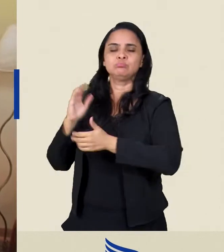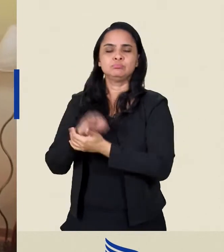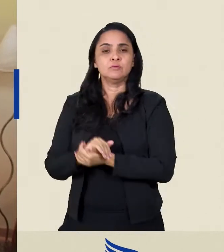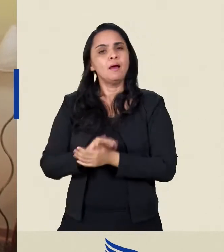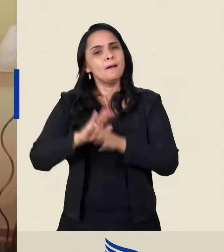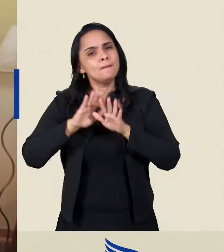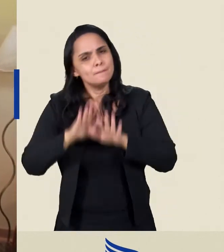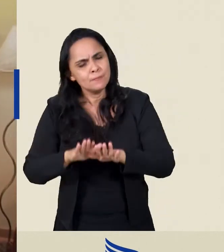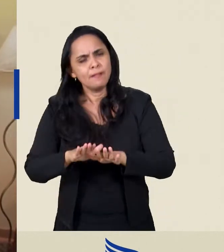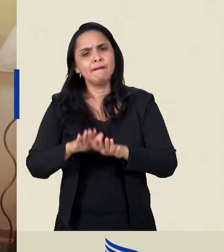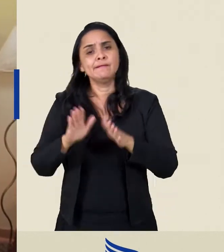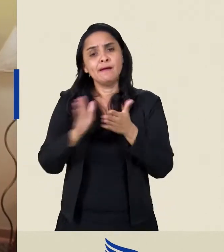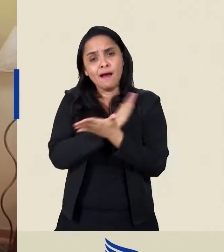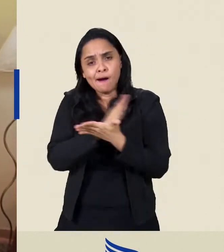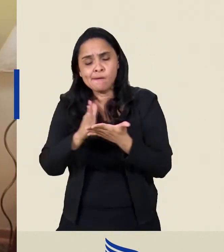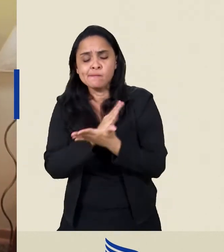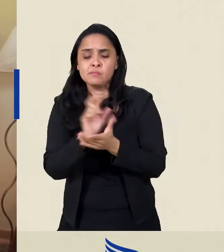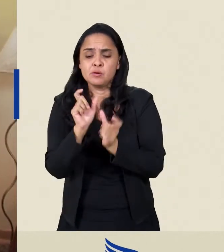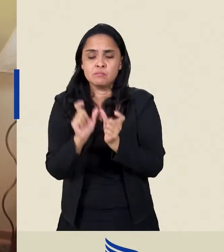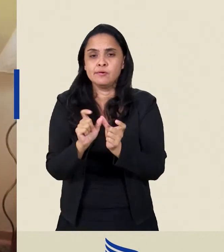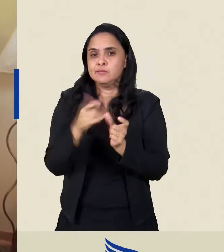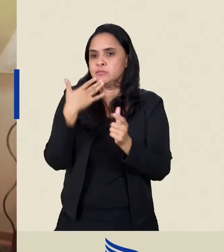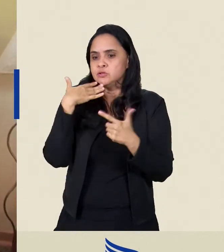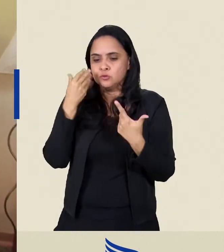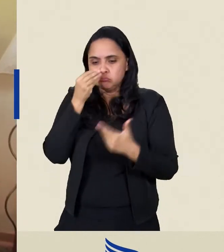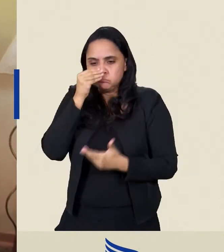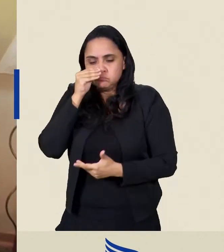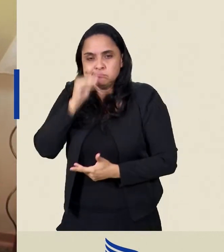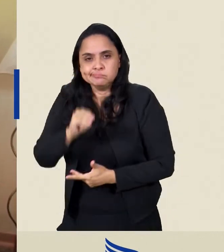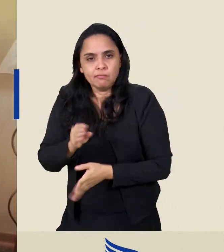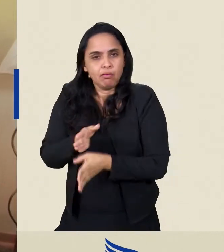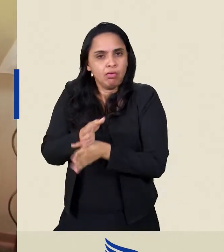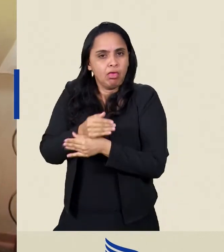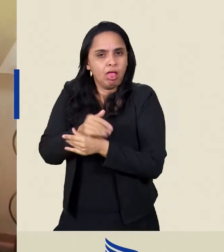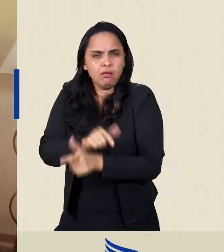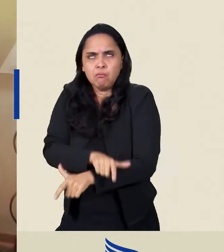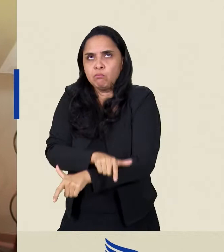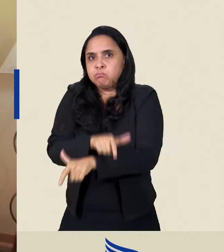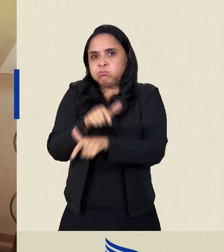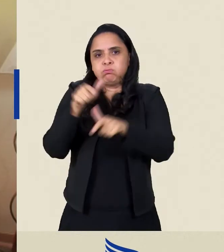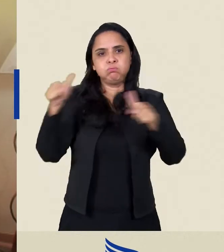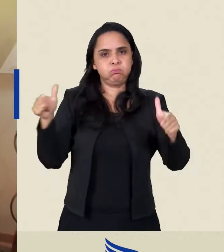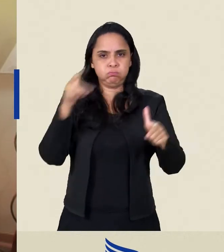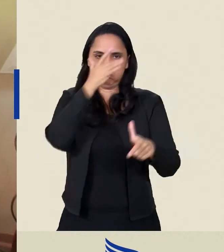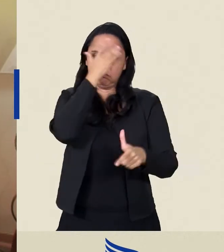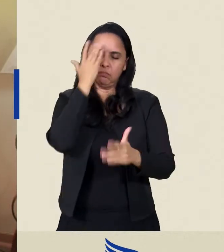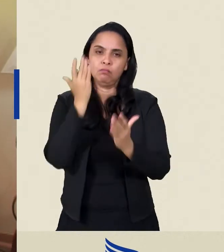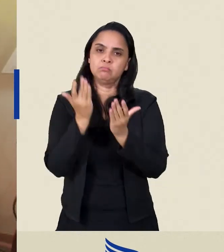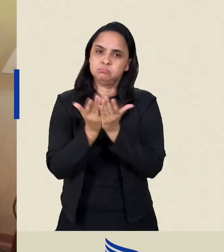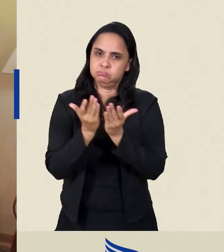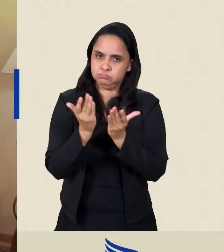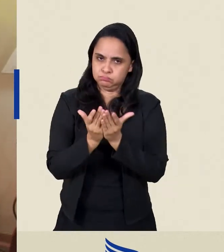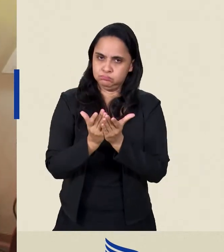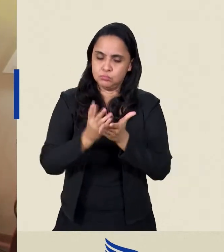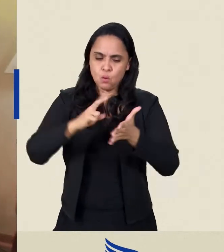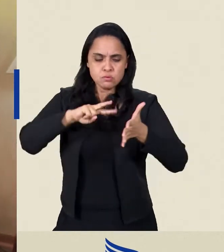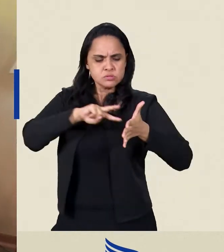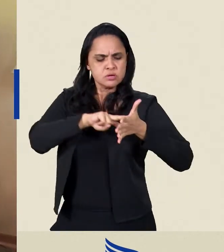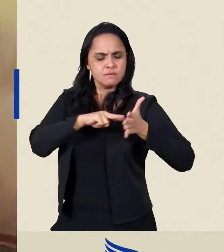sido esquecida ou negligenciada por milhões de cristãos é o significado de